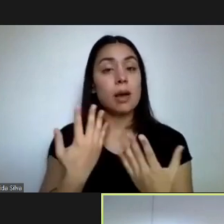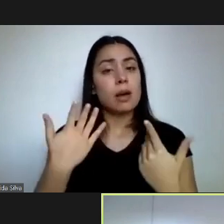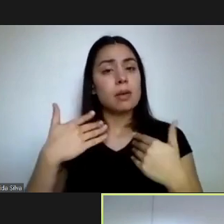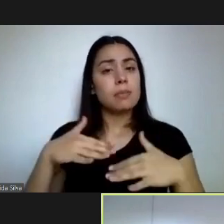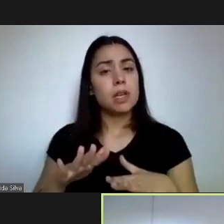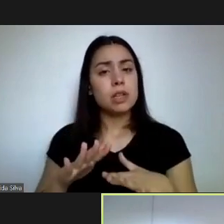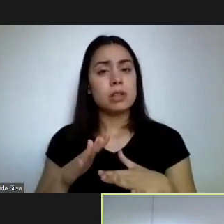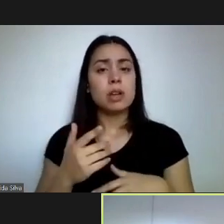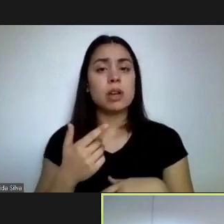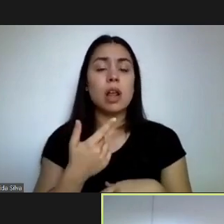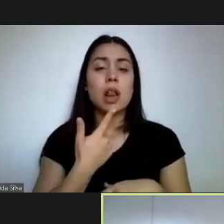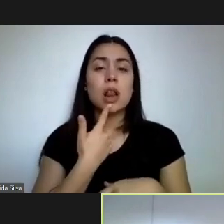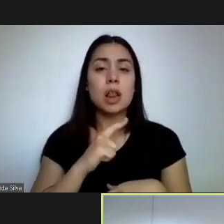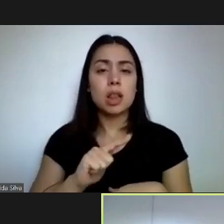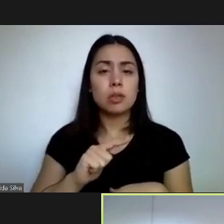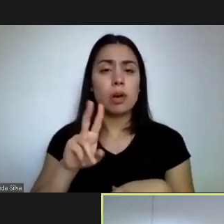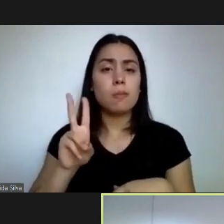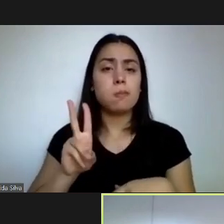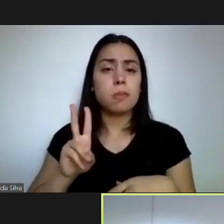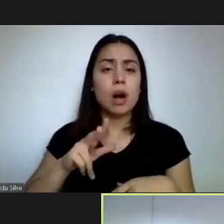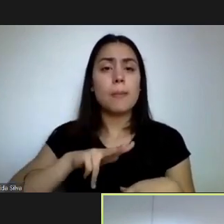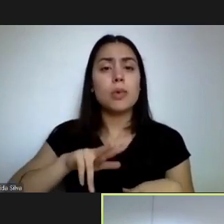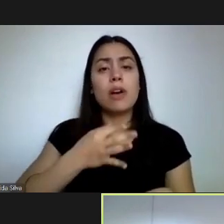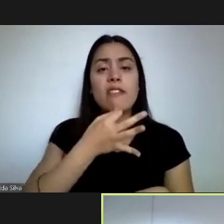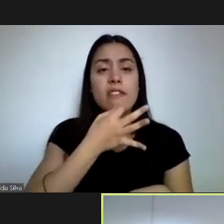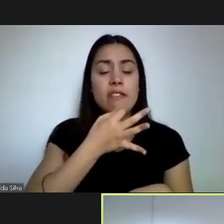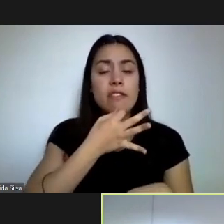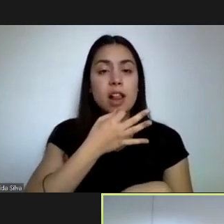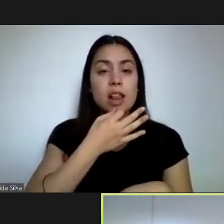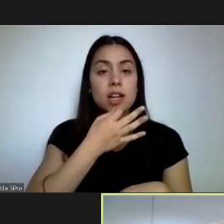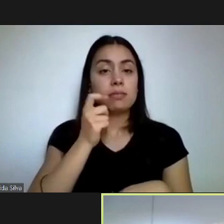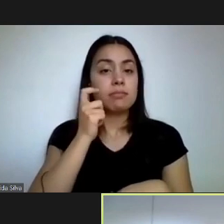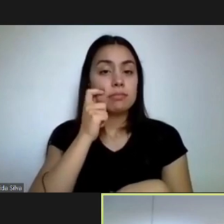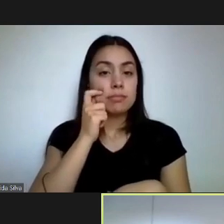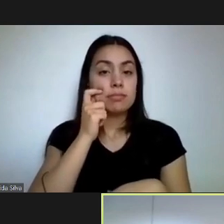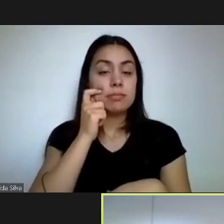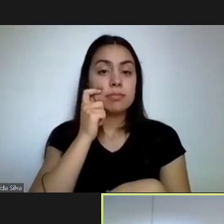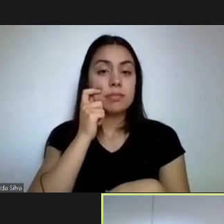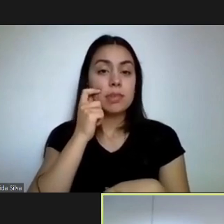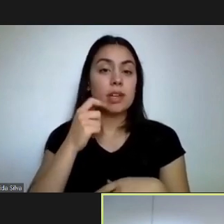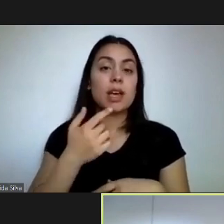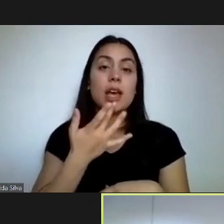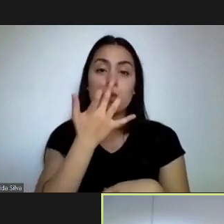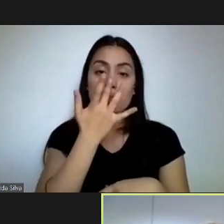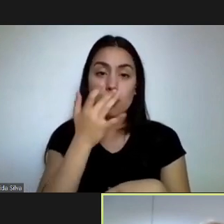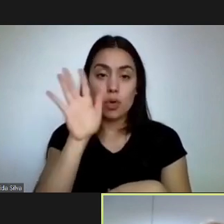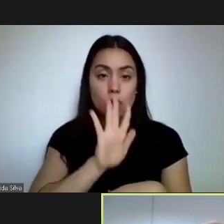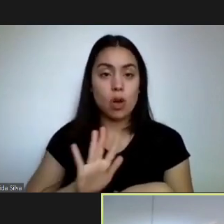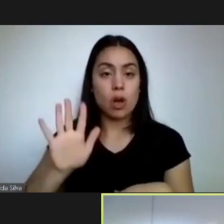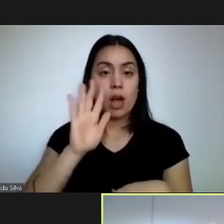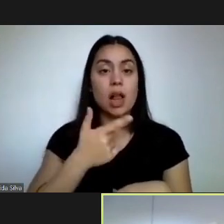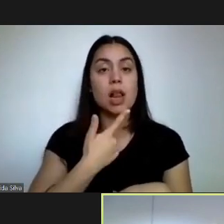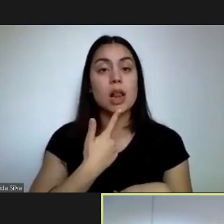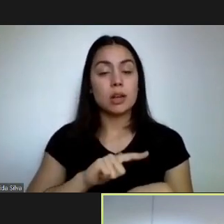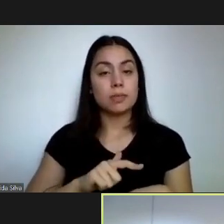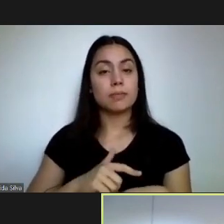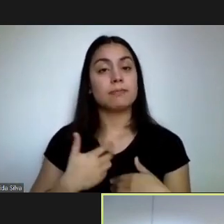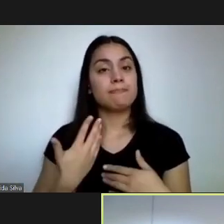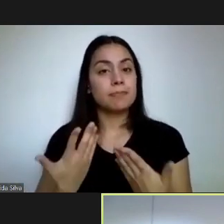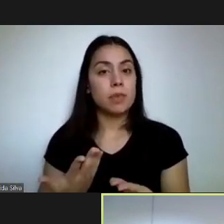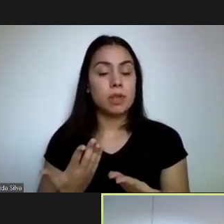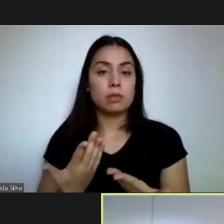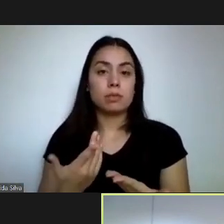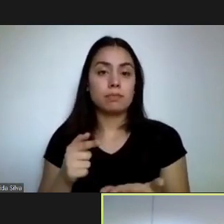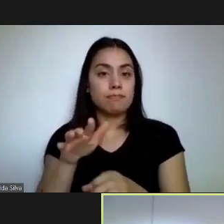crioulo de base portuguesa do que temos de outras línguas, e não é se calhar, temos mesmo. Portanto, há aqui esta realidade com que nos confrontamos